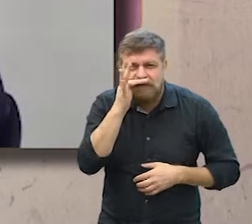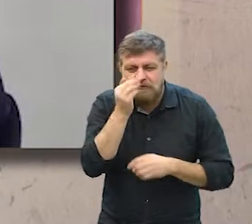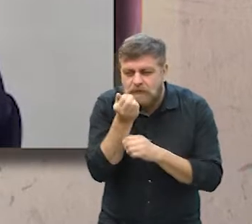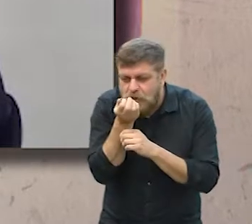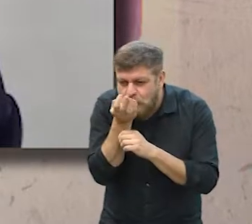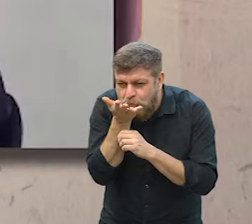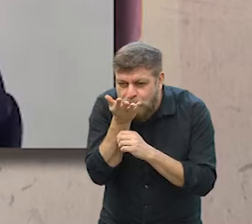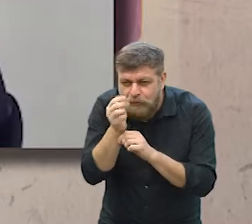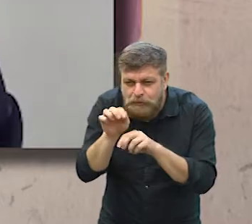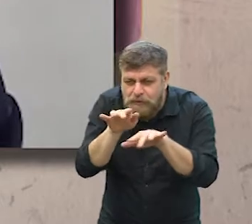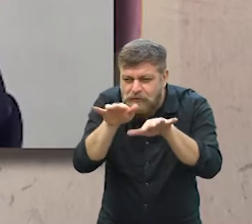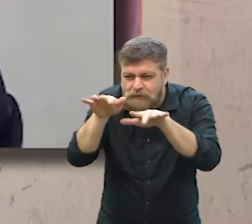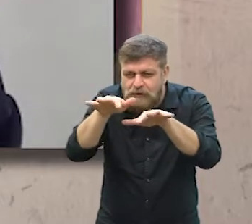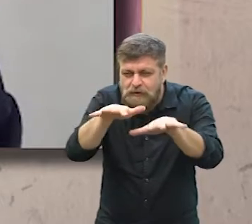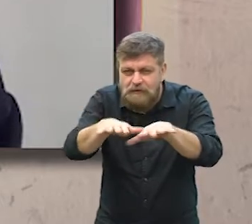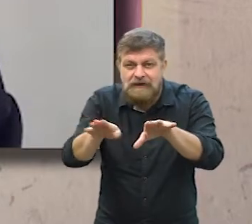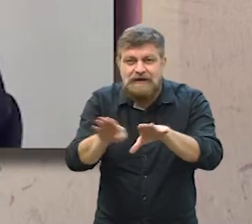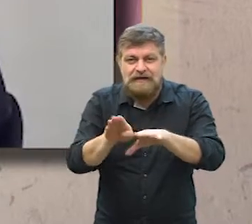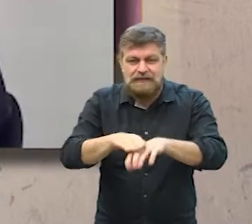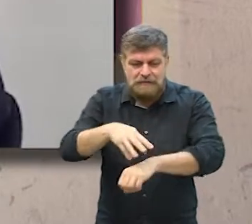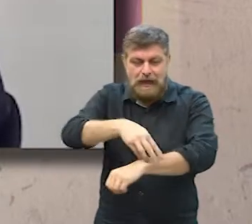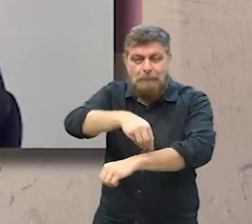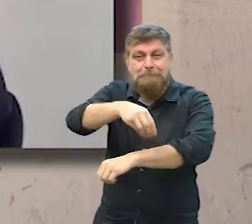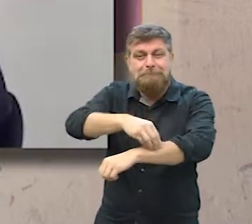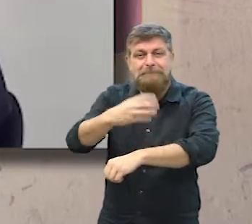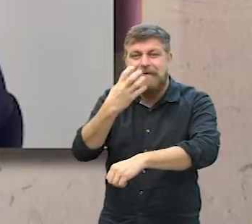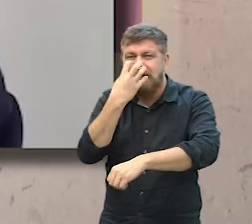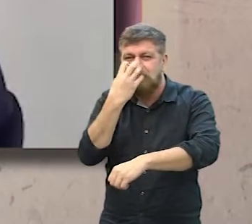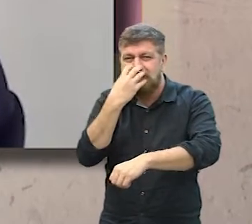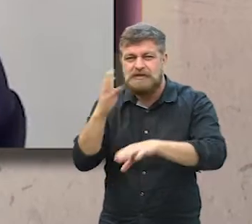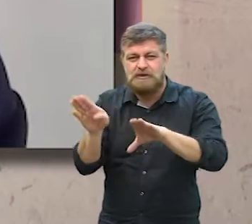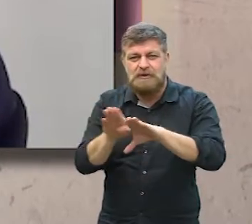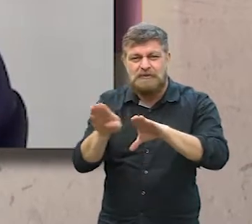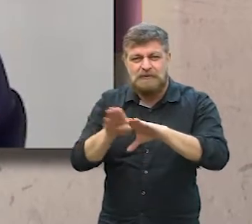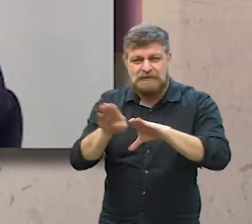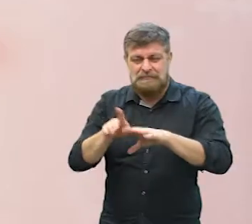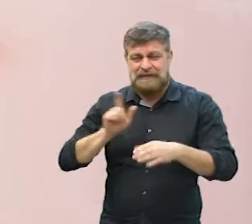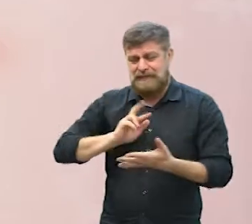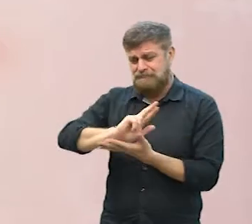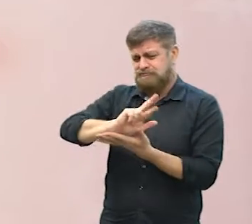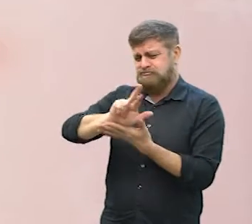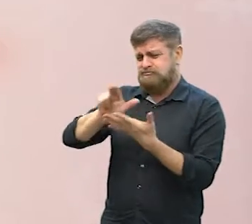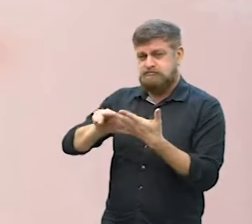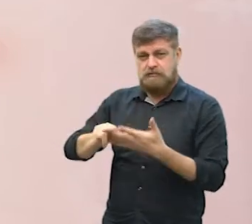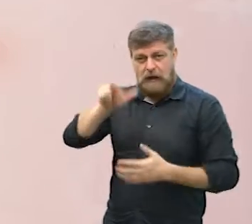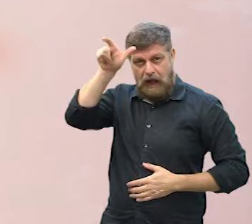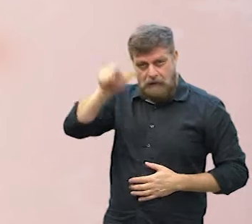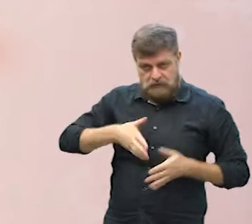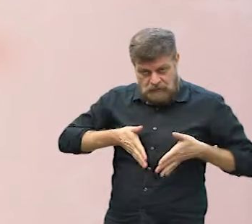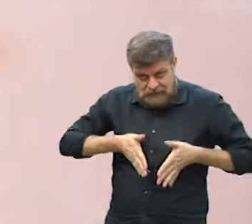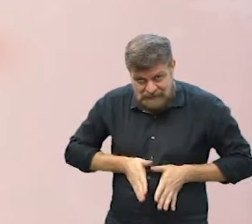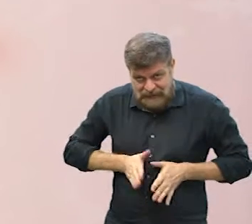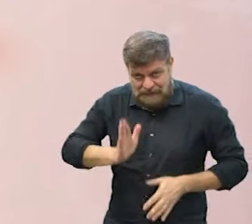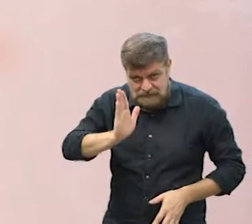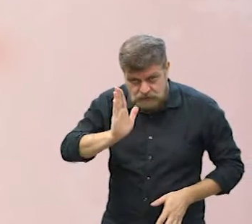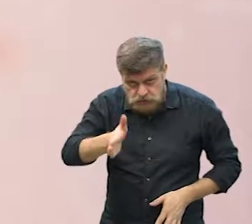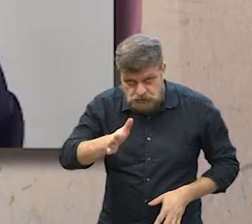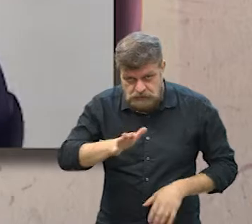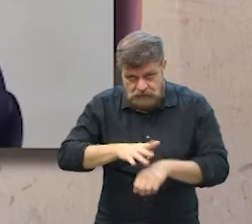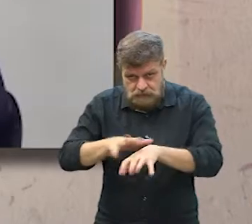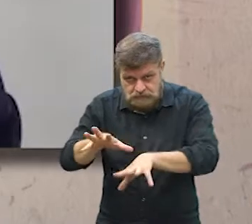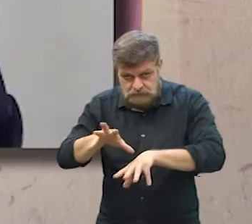importante, os animais domésticos, proteínas de cão, gato, e o fungo também, o mofo. Então, a pessoa já nasce com a